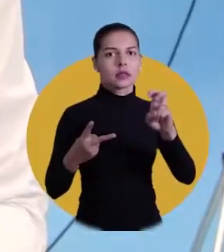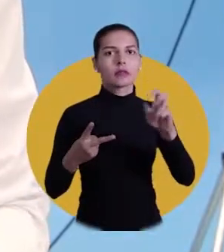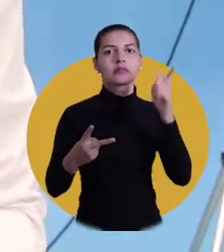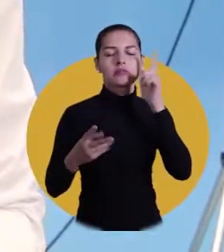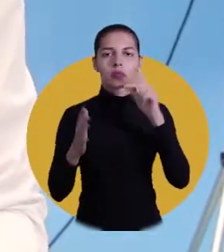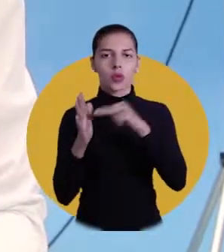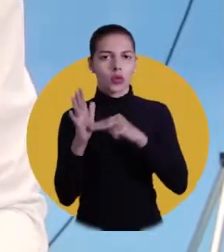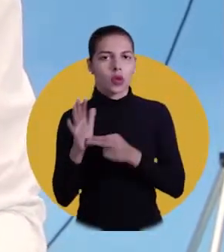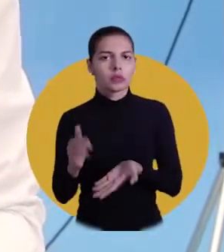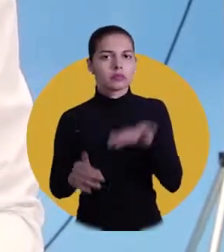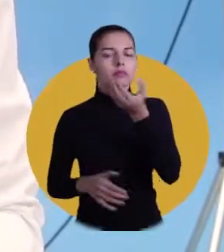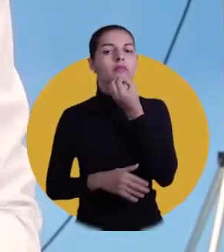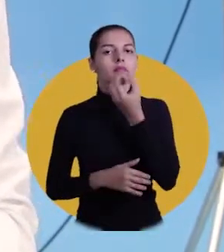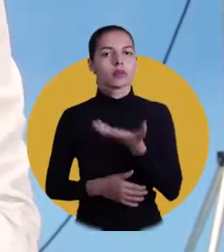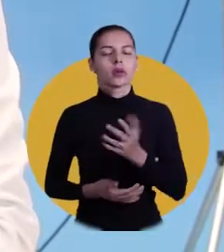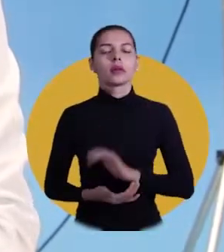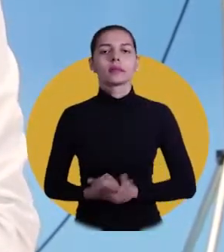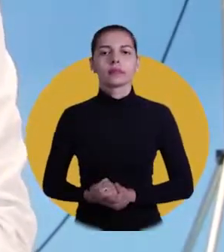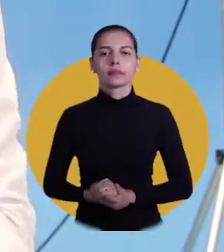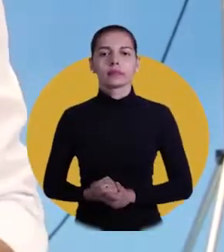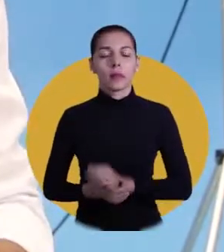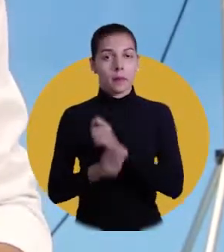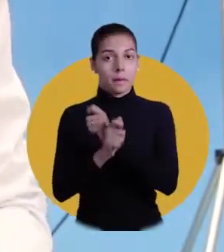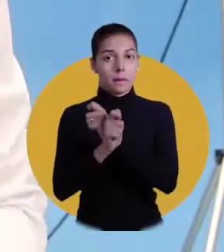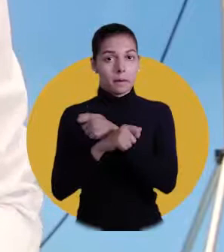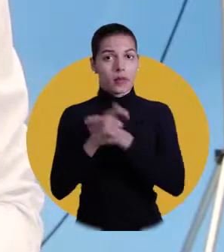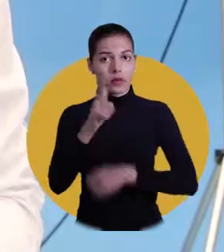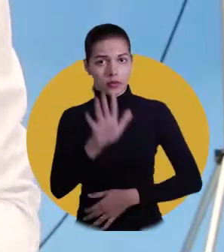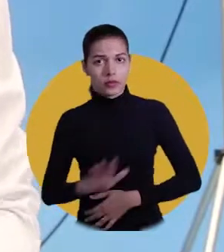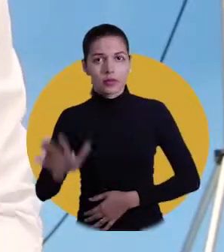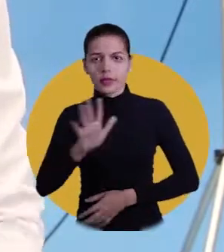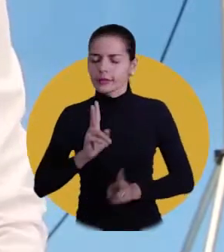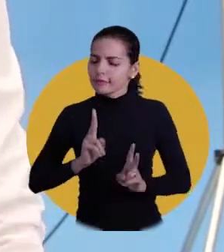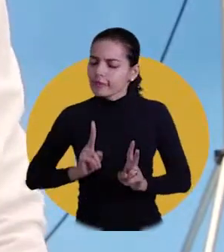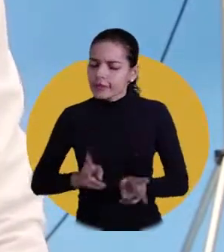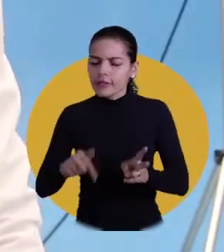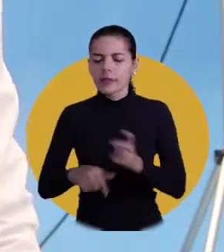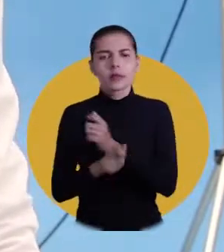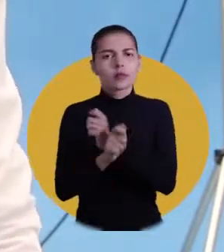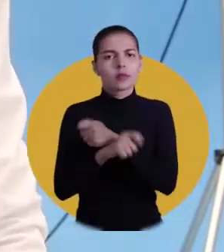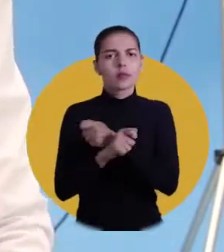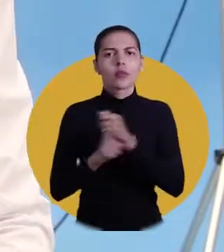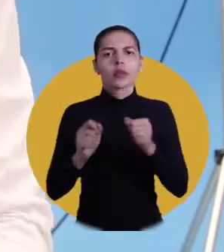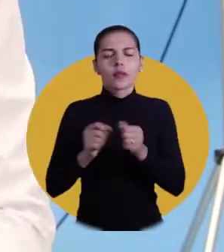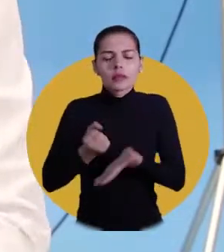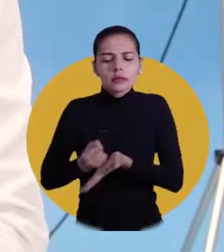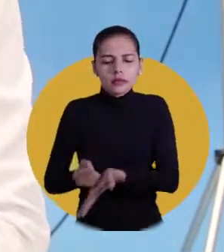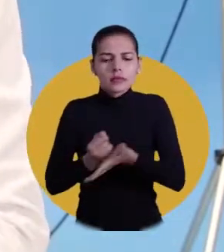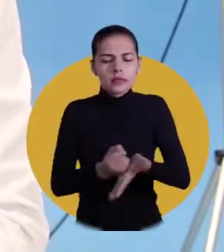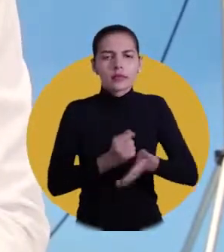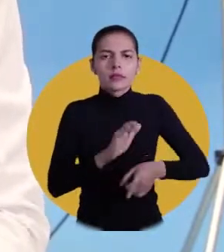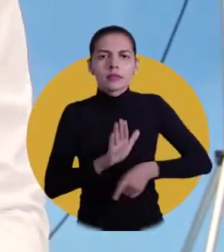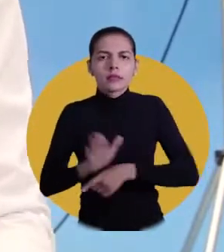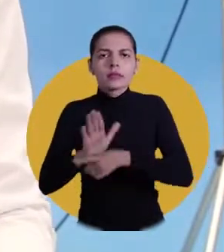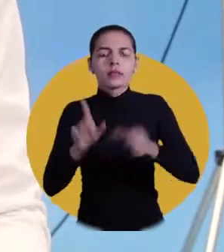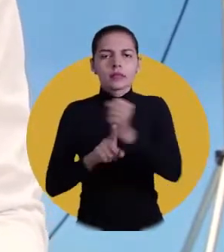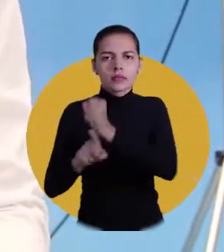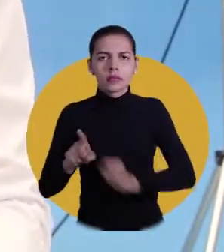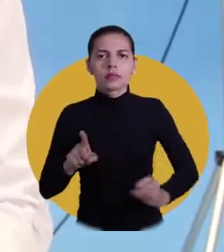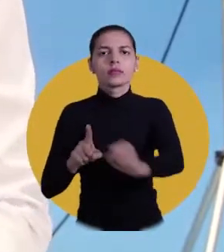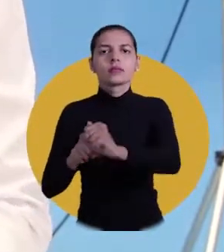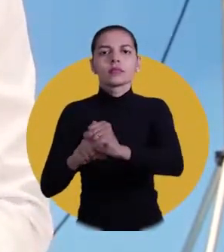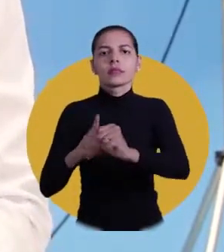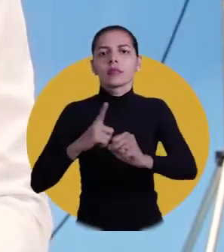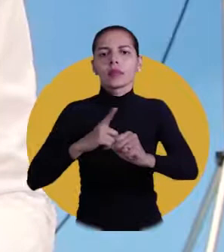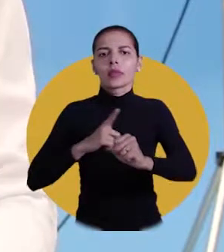a PUC Goiás sempre abraçou de forma pioneira as causas sociais, confiando na extensão como parte importante na formação do aluno.